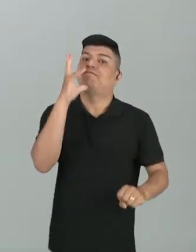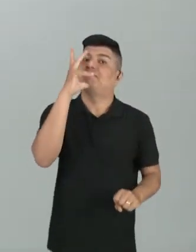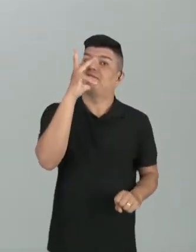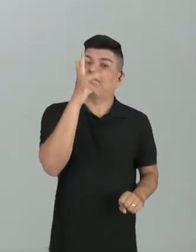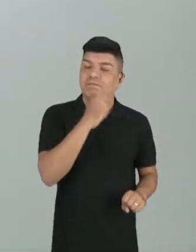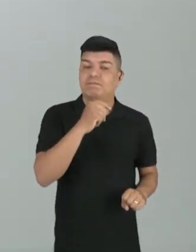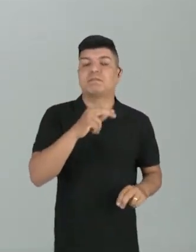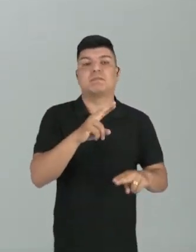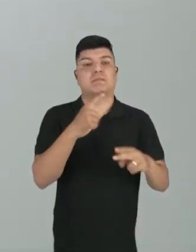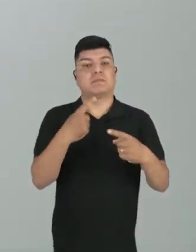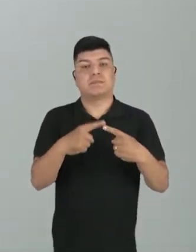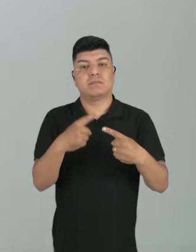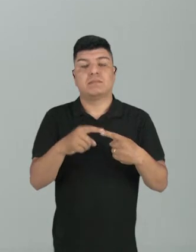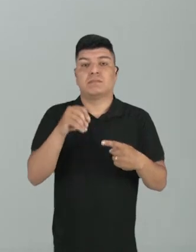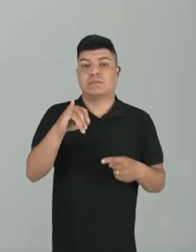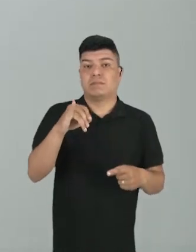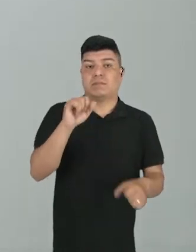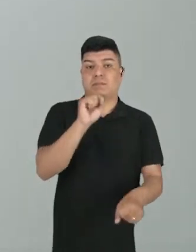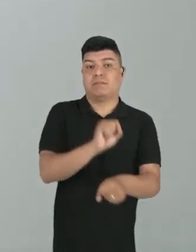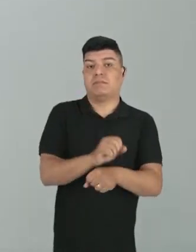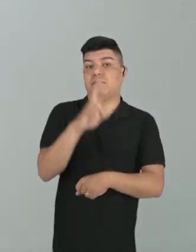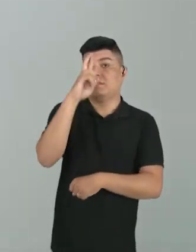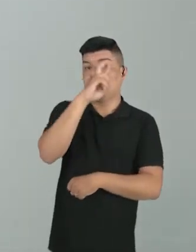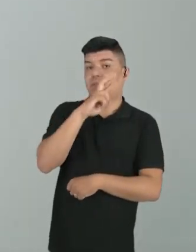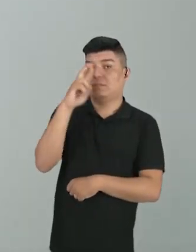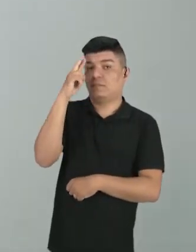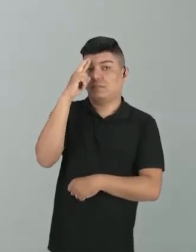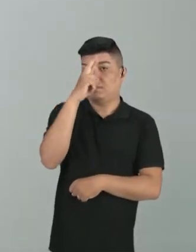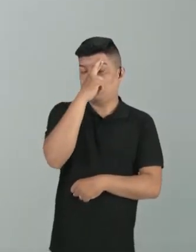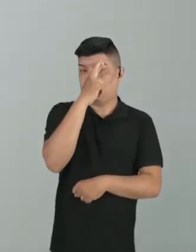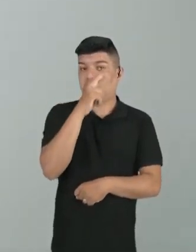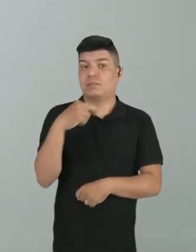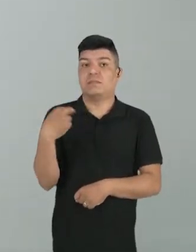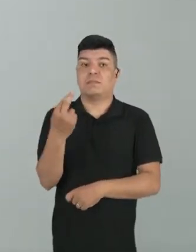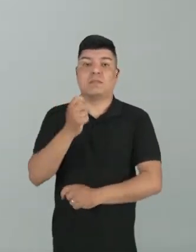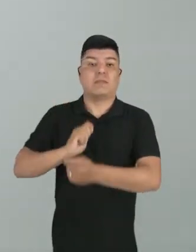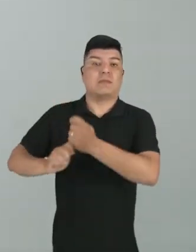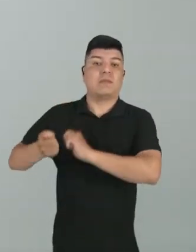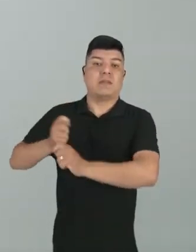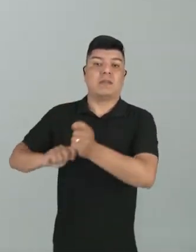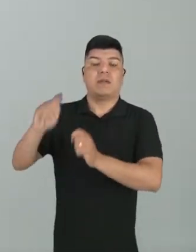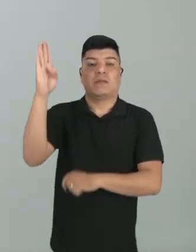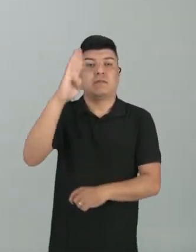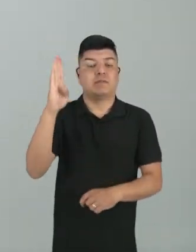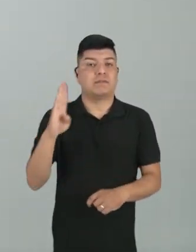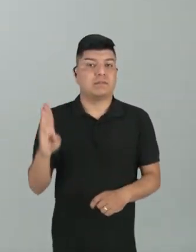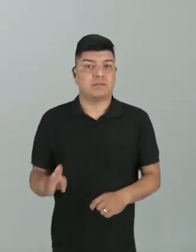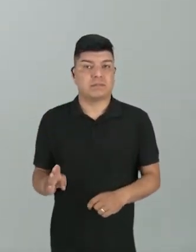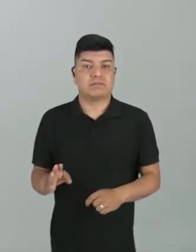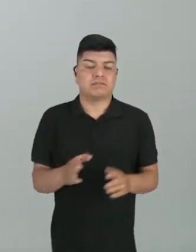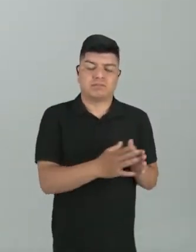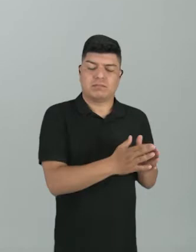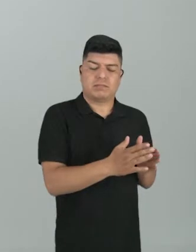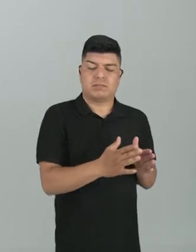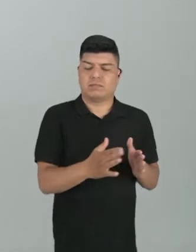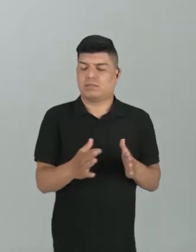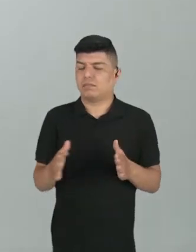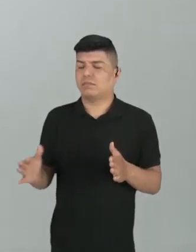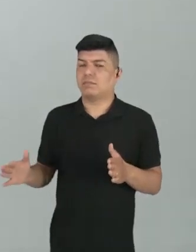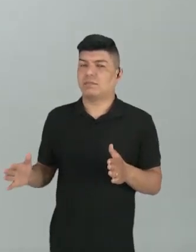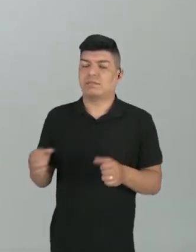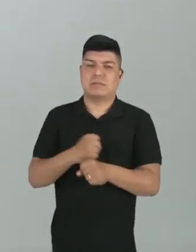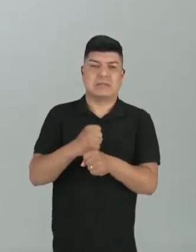tarde. Porque se nós pararmos para observar na história, a economia brasileira, durante muito tempo,